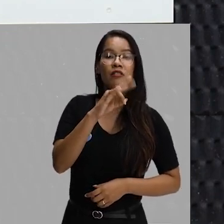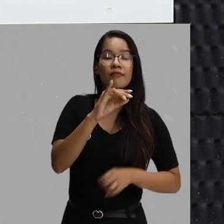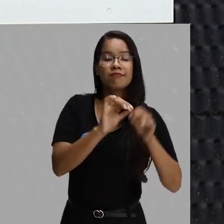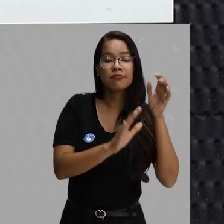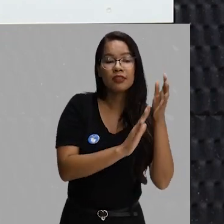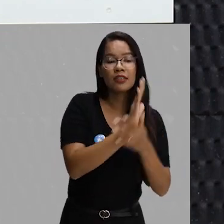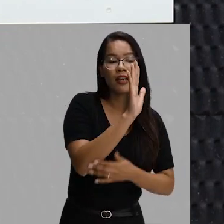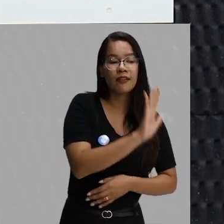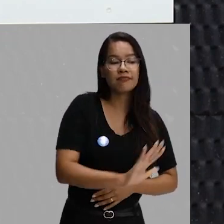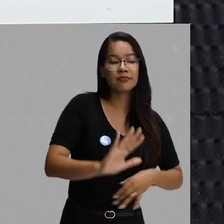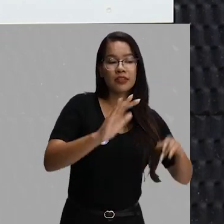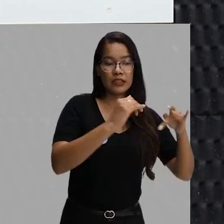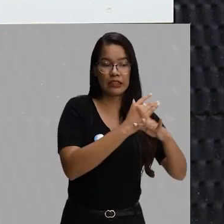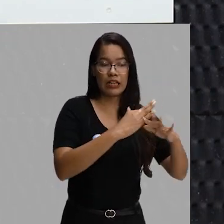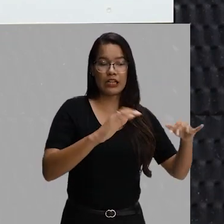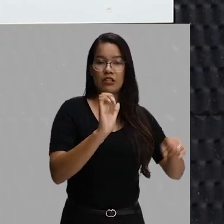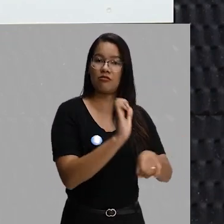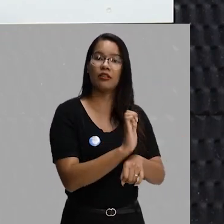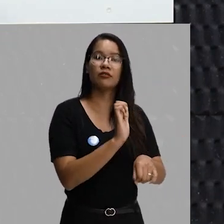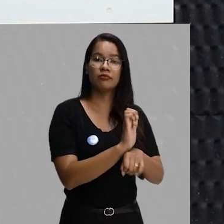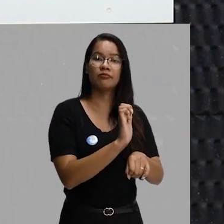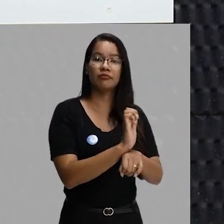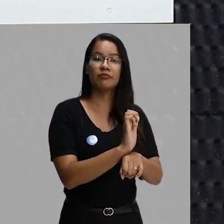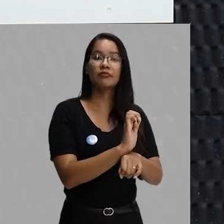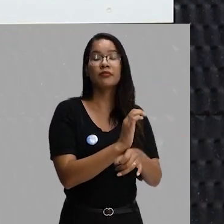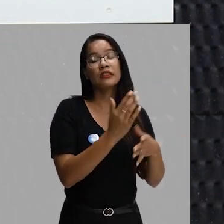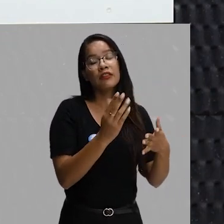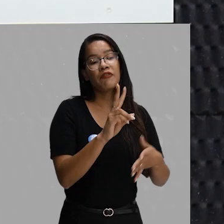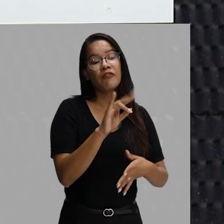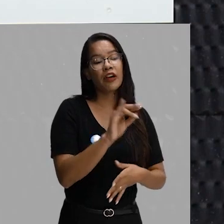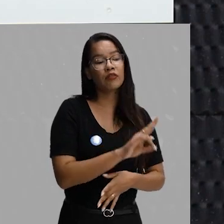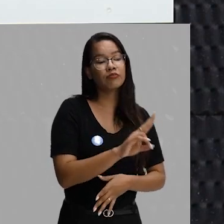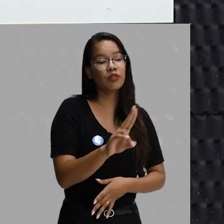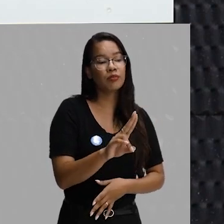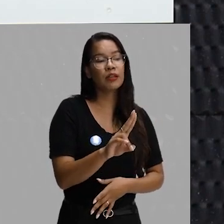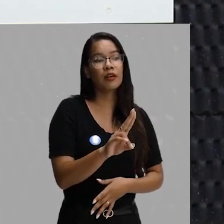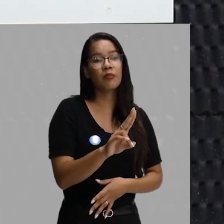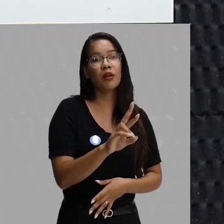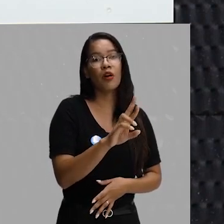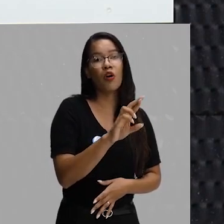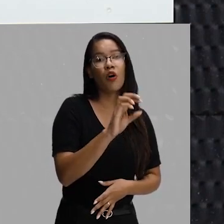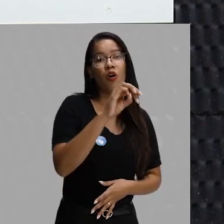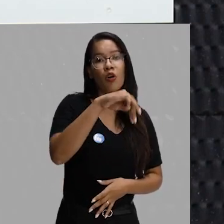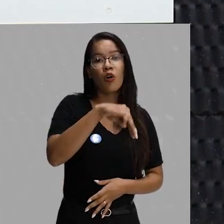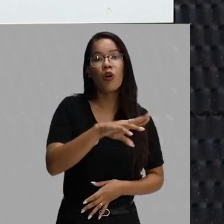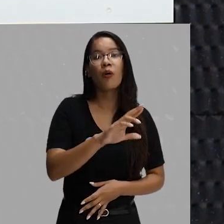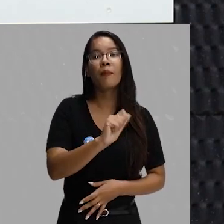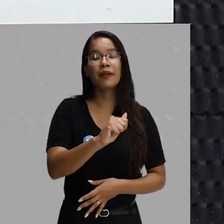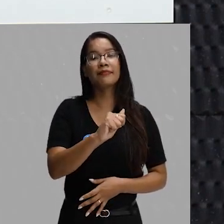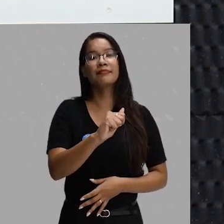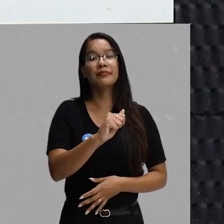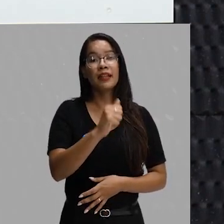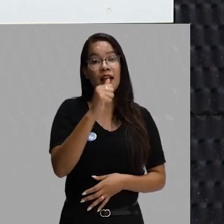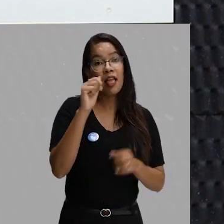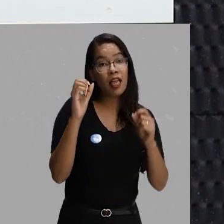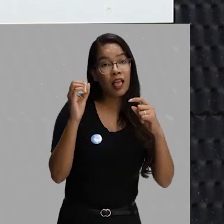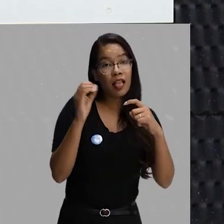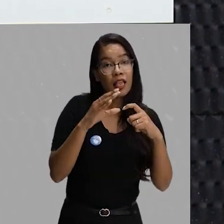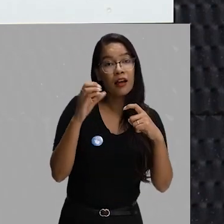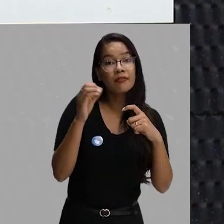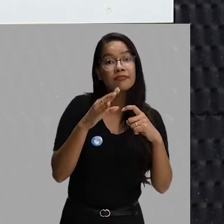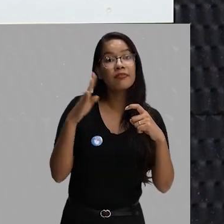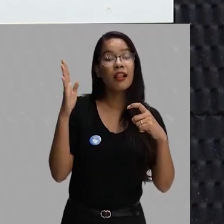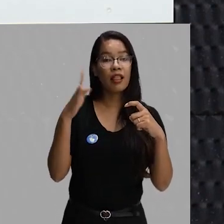na Península Itálica. Ele irá fundar a cidade-estado e vai dar um nome para a cidade-estado, Roma. A lenda, ela